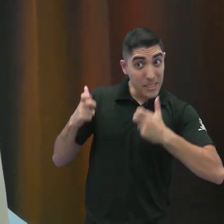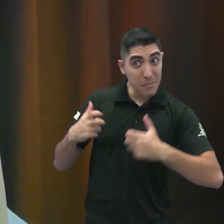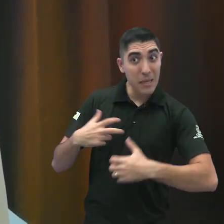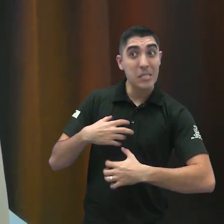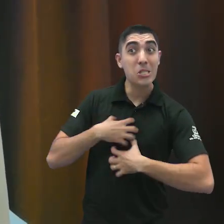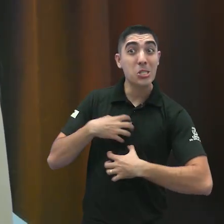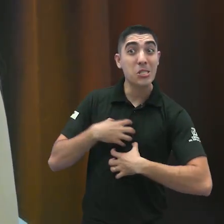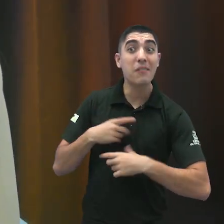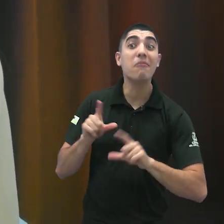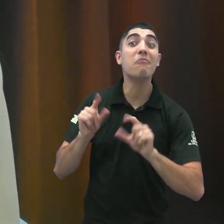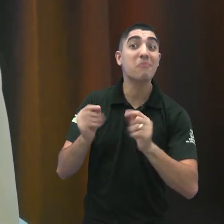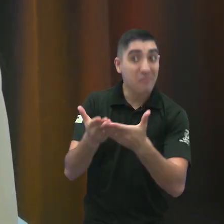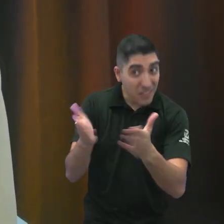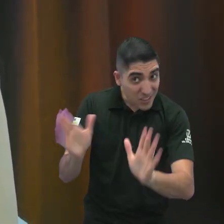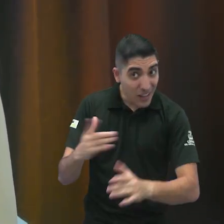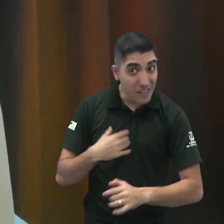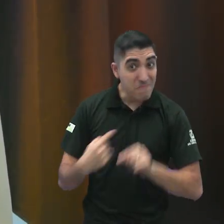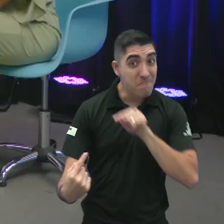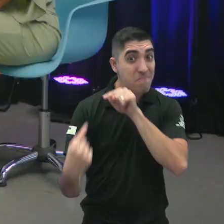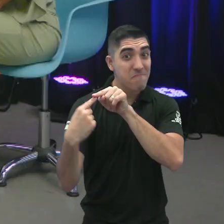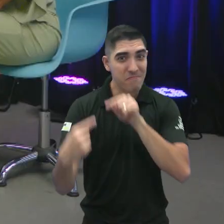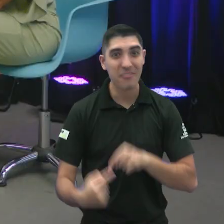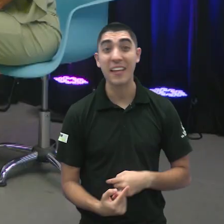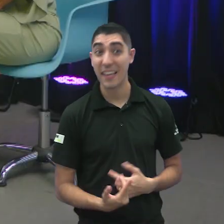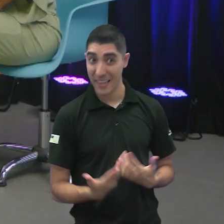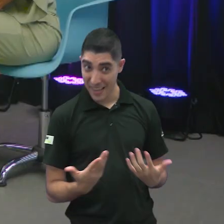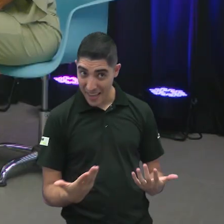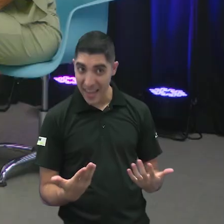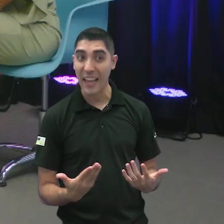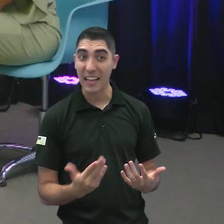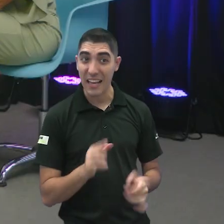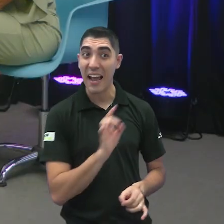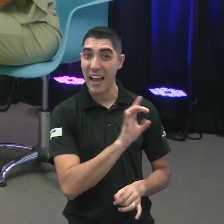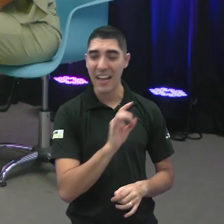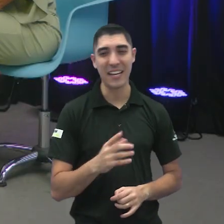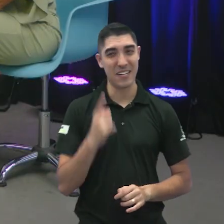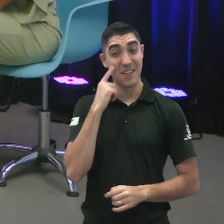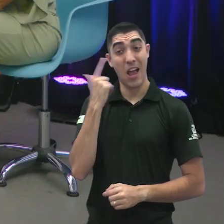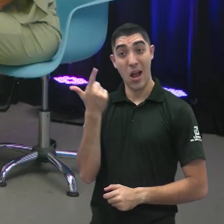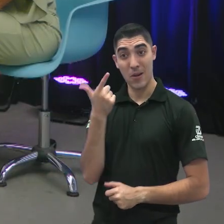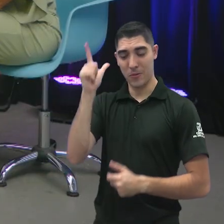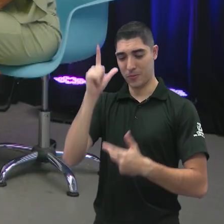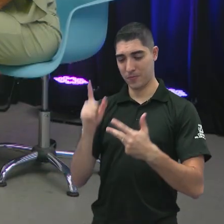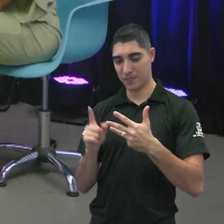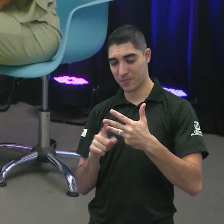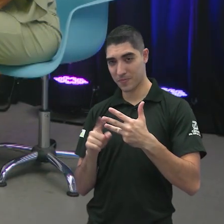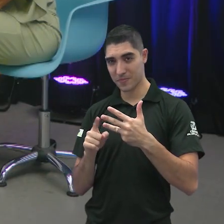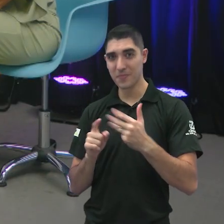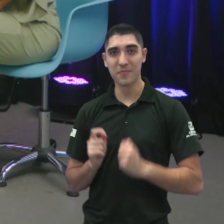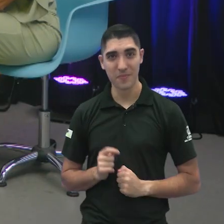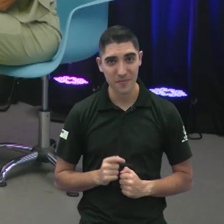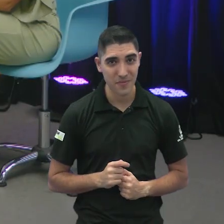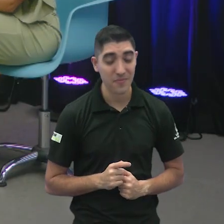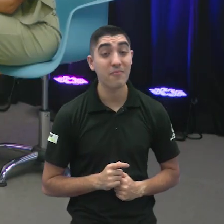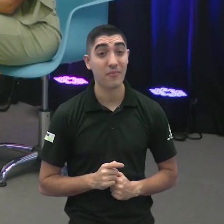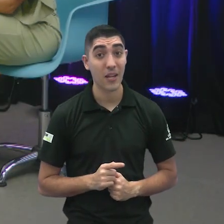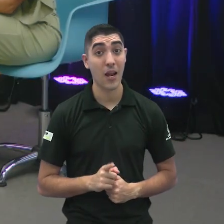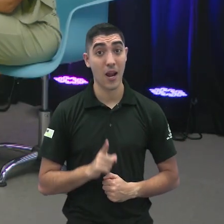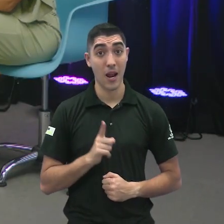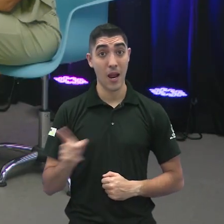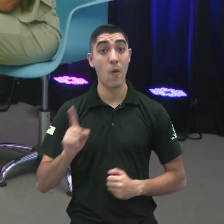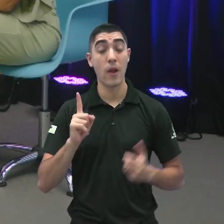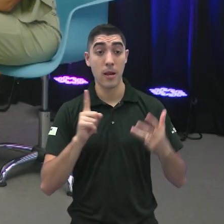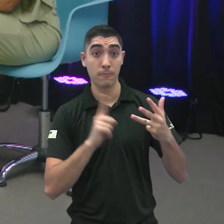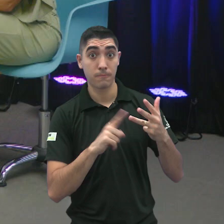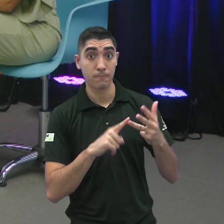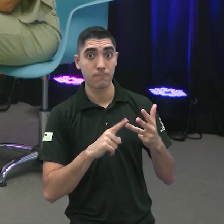aí? Alguém aí conhece o filho, você? Isso aí. Marido. Vamos pro próximo, então. Aqui a gente tem o